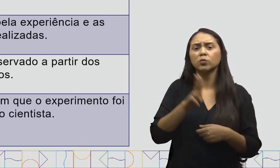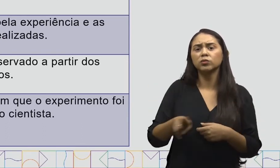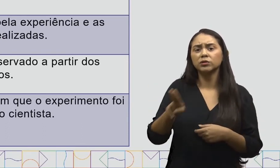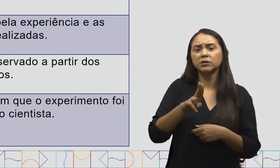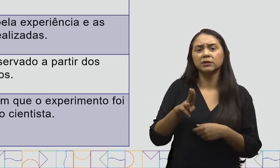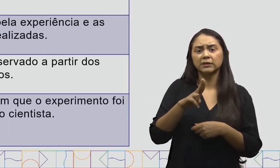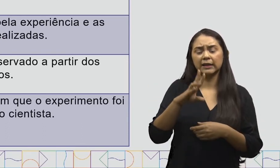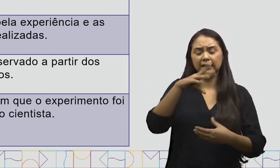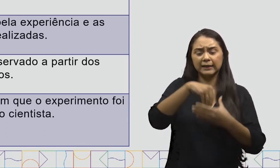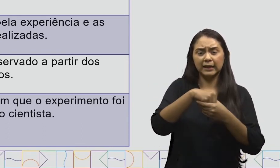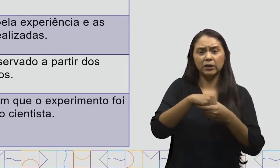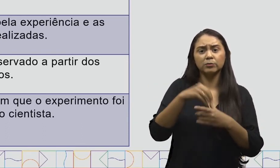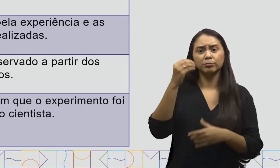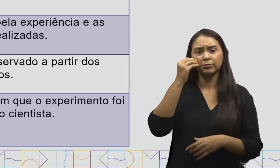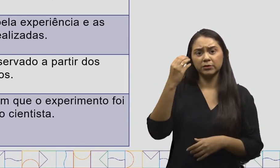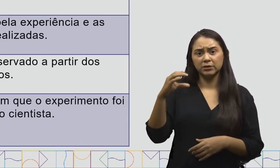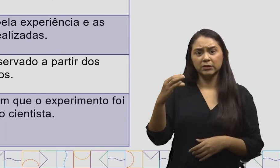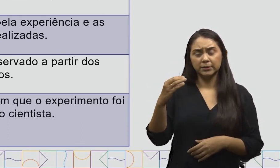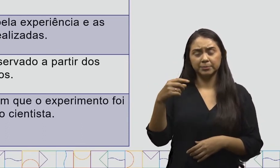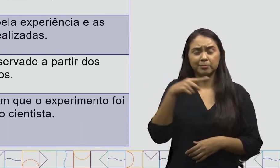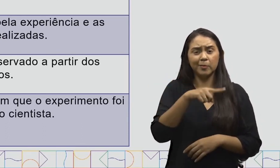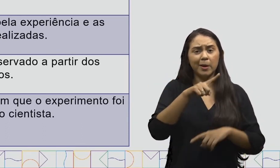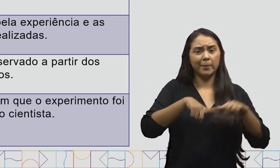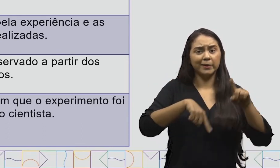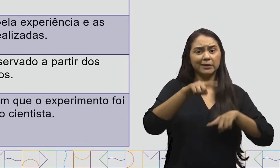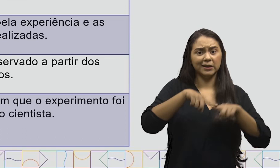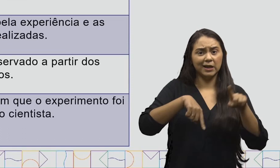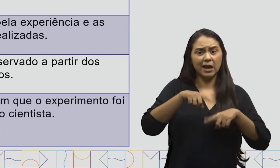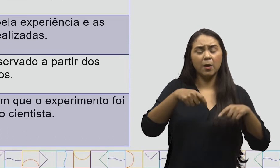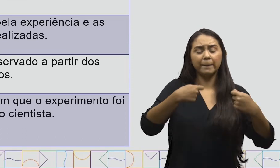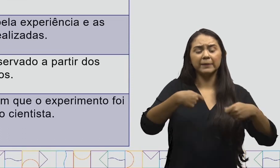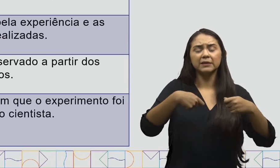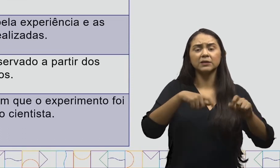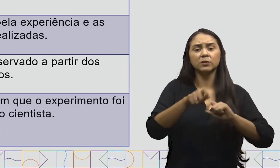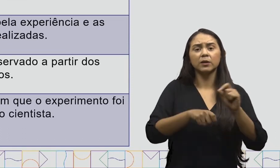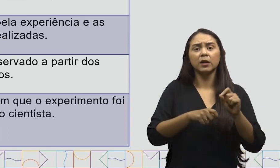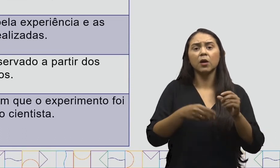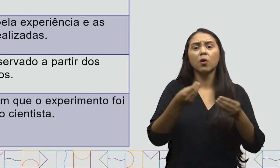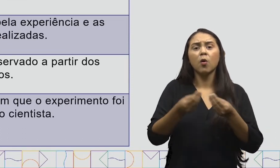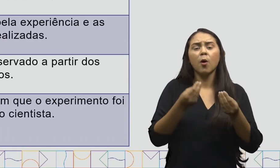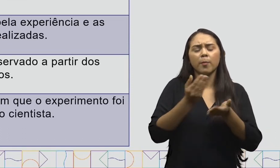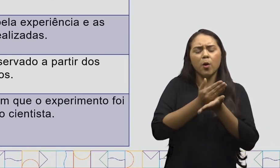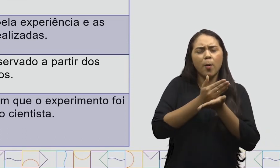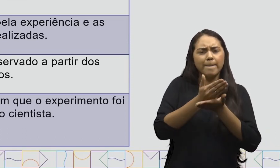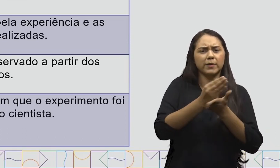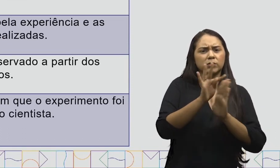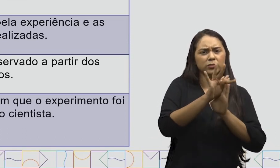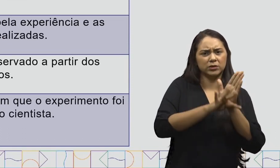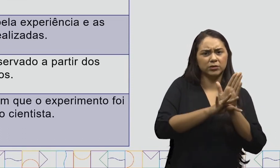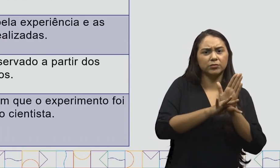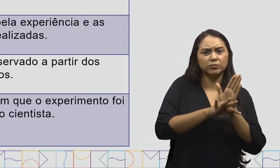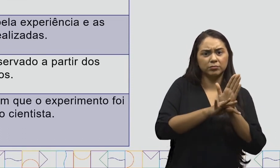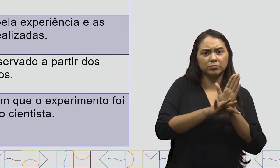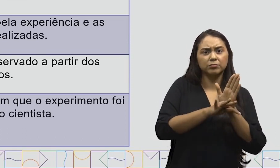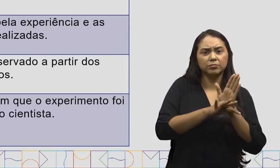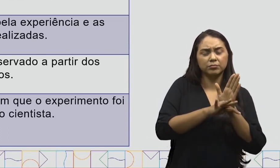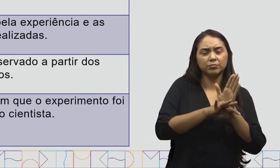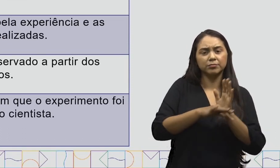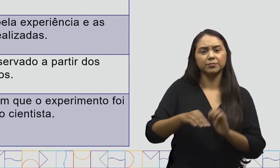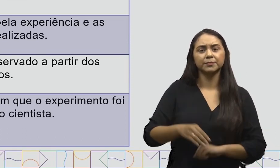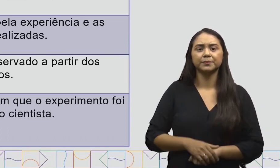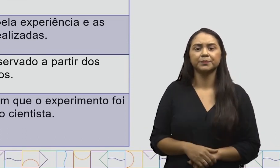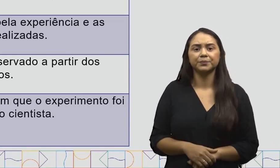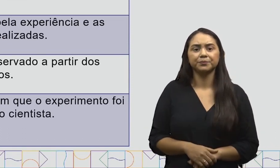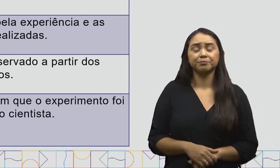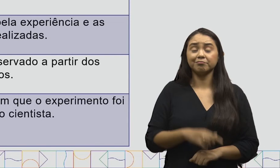realizar o experimento. O item material ou materiais necessários consta no início do texto, logo após a